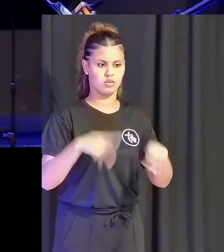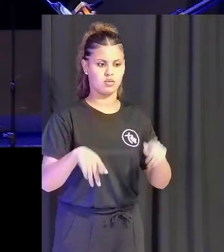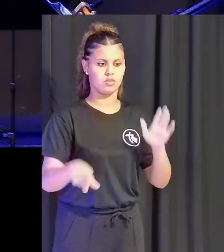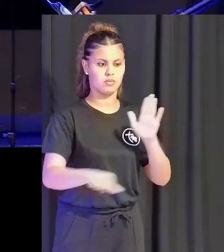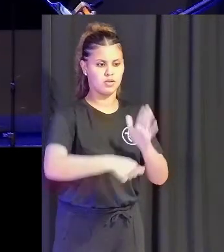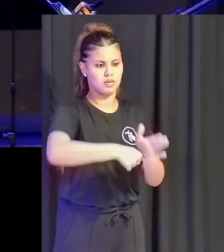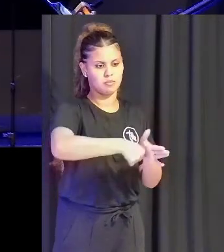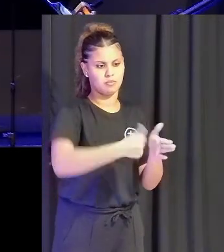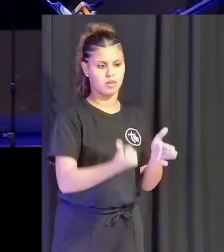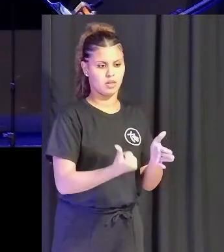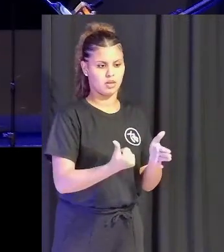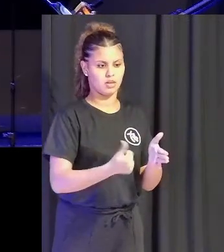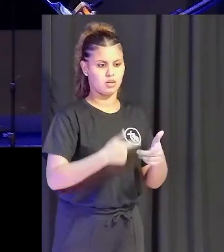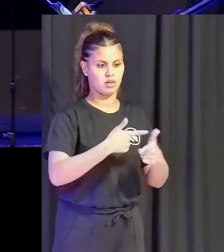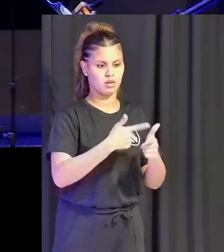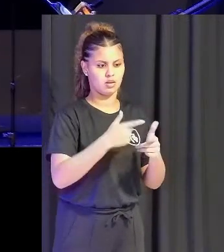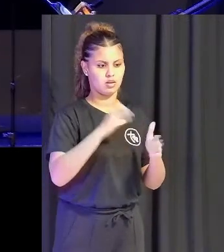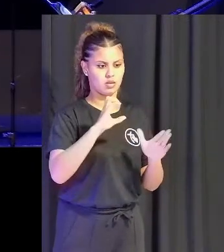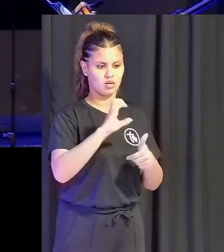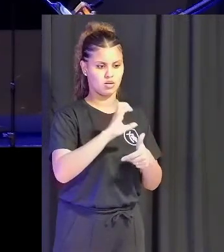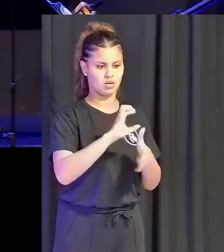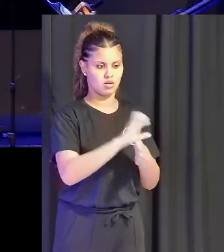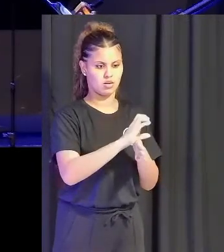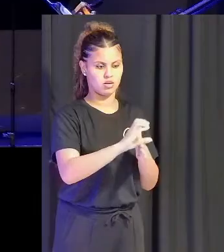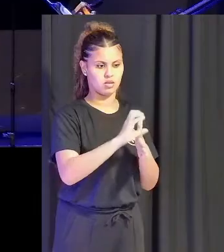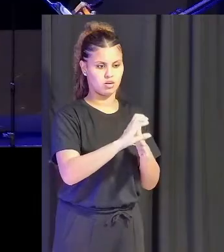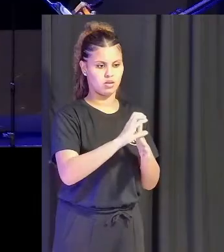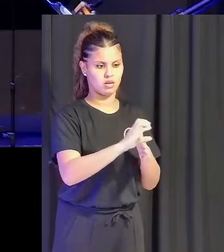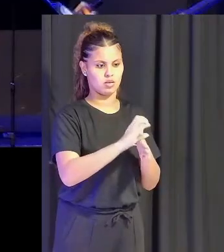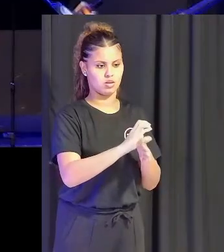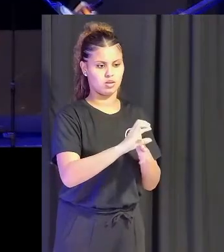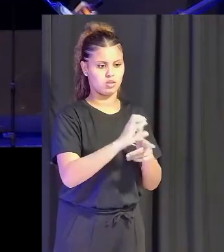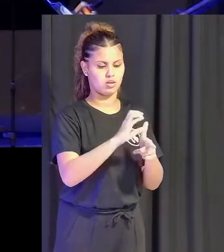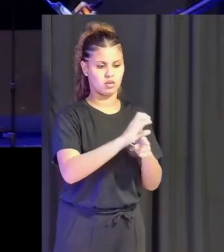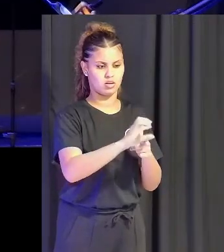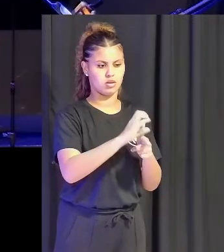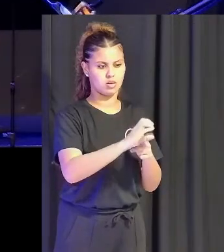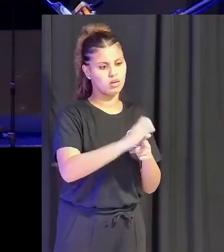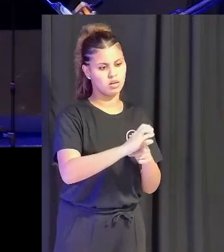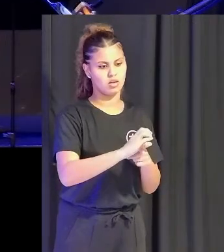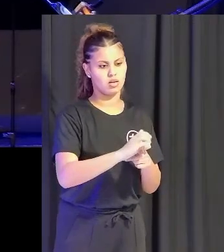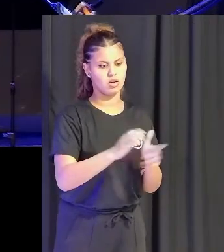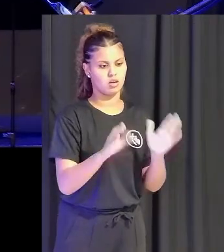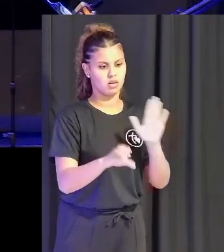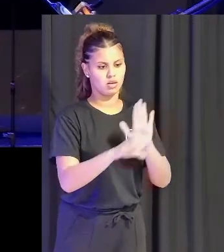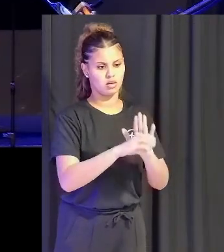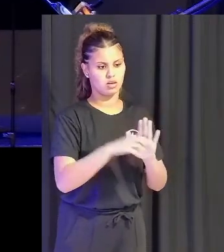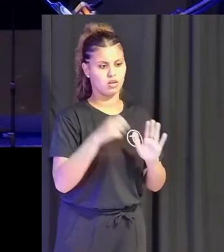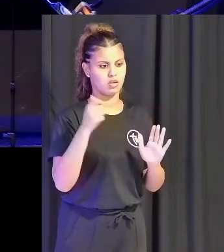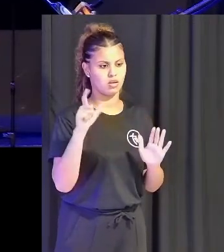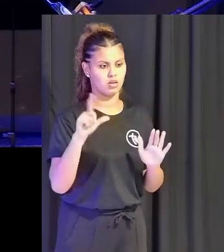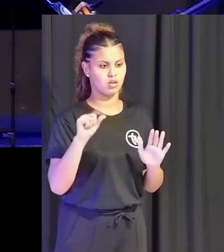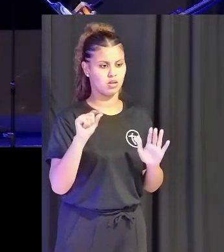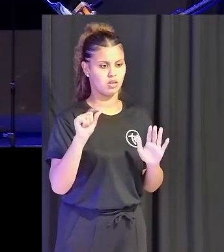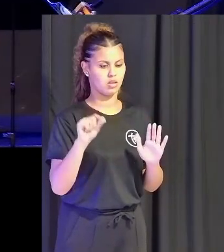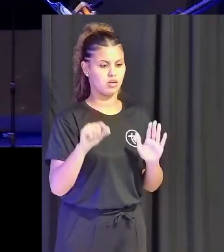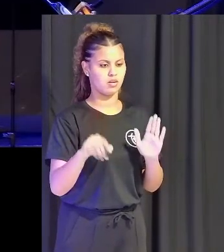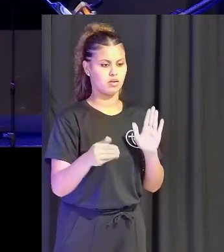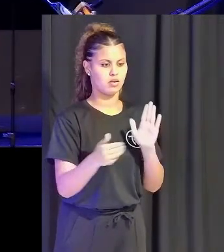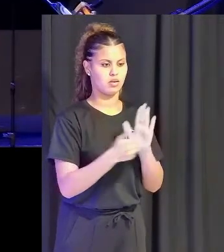Coríntios, capítulo 10, do versículo 1 até o 13.